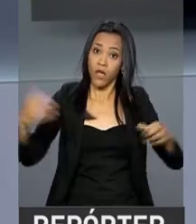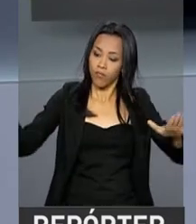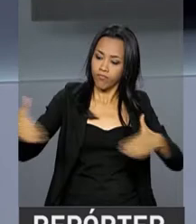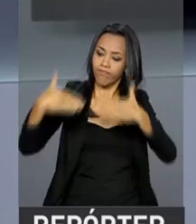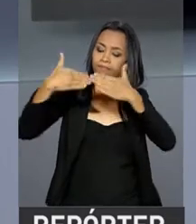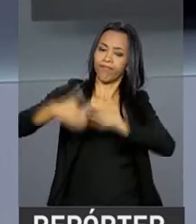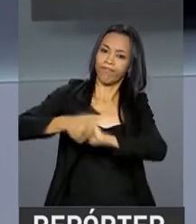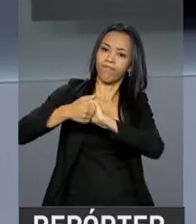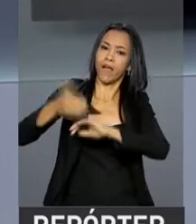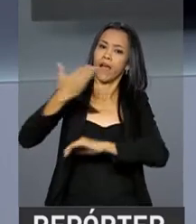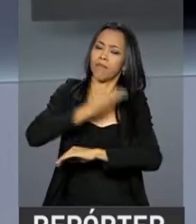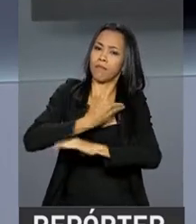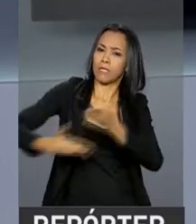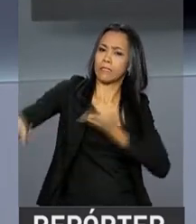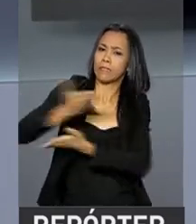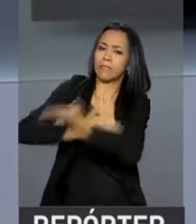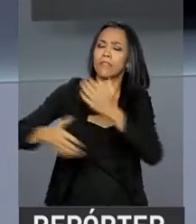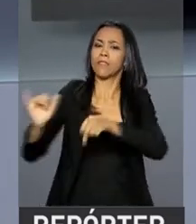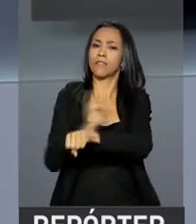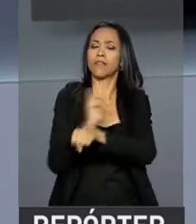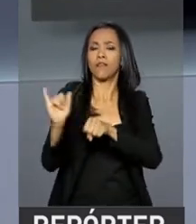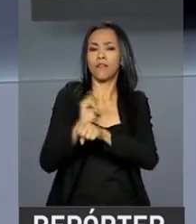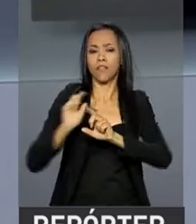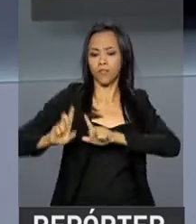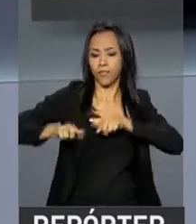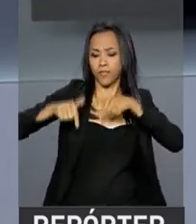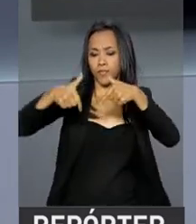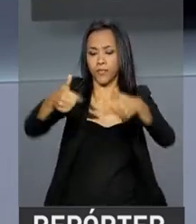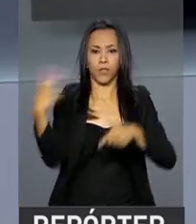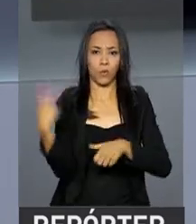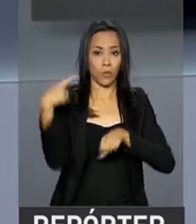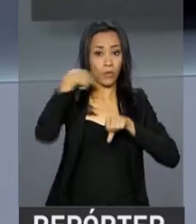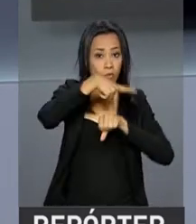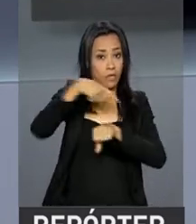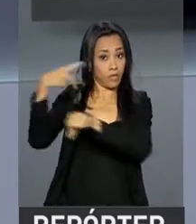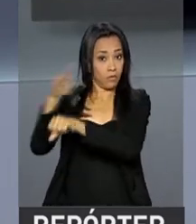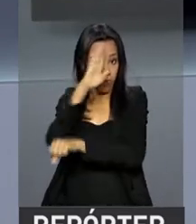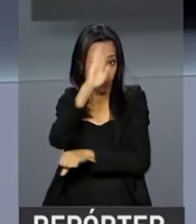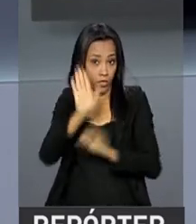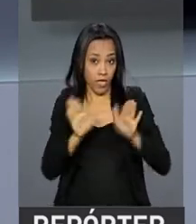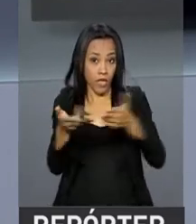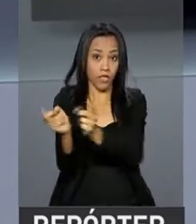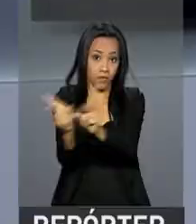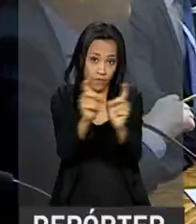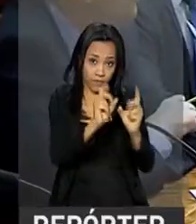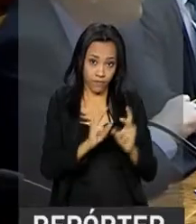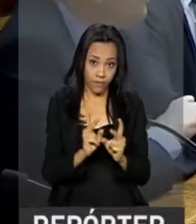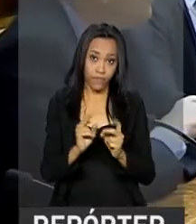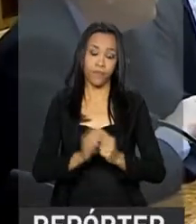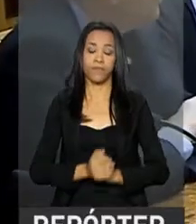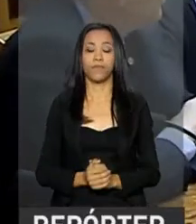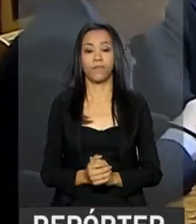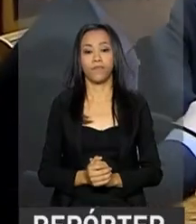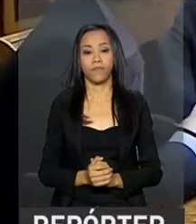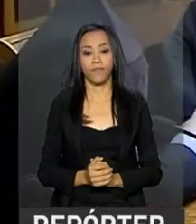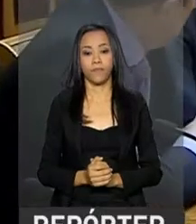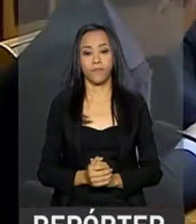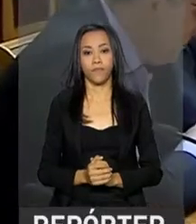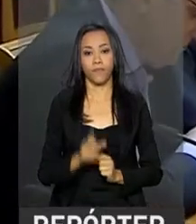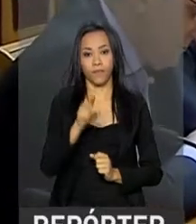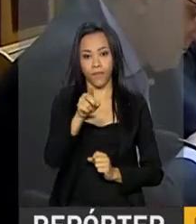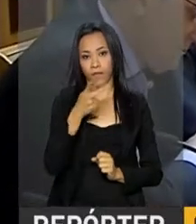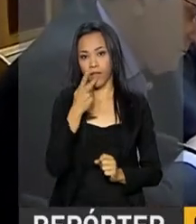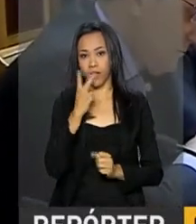amizade e a parceria estratégica entre os dois países, especialmente no comércio. Eu